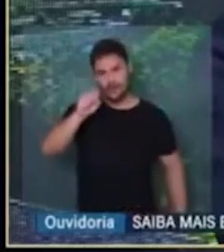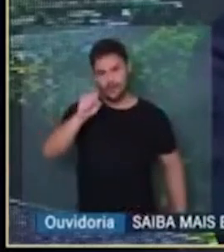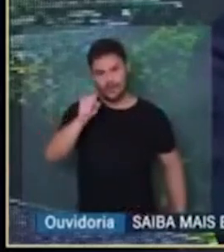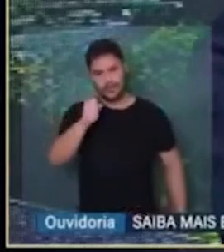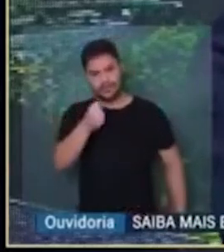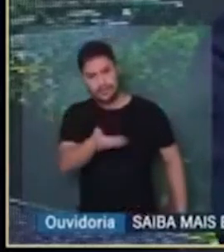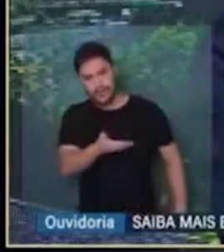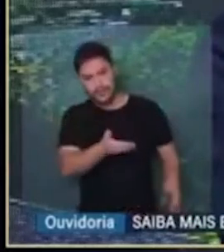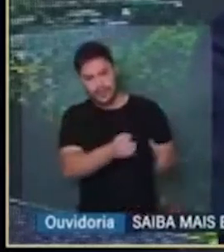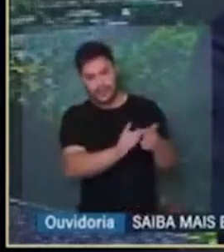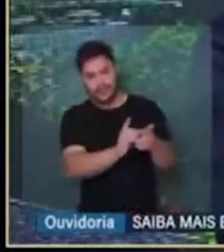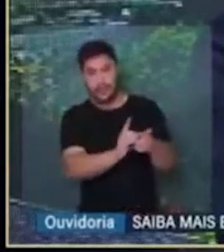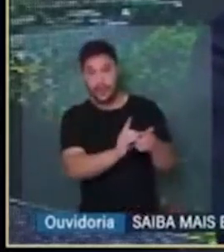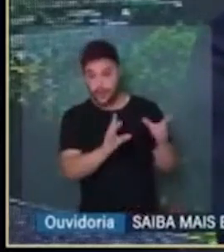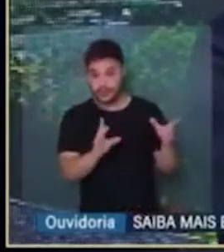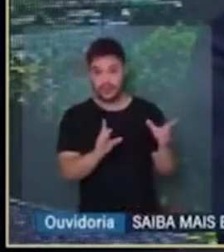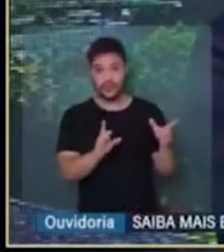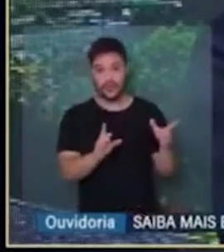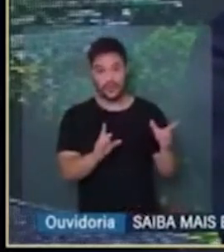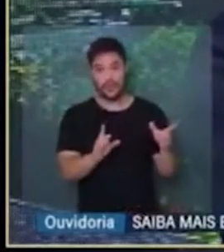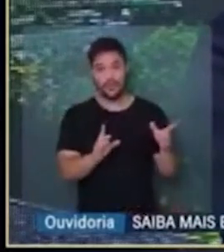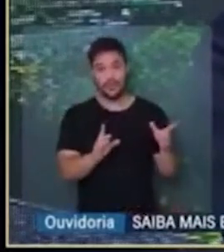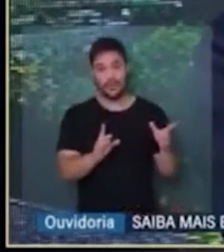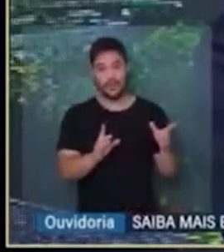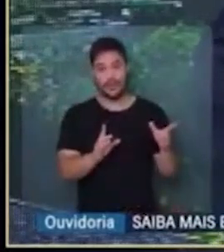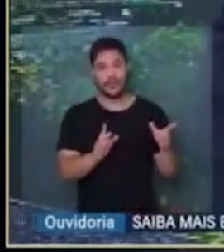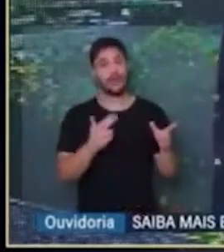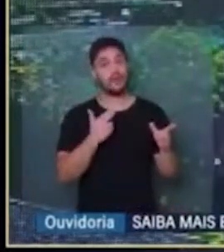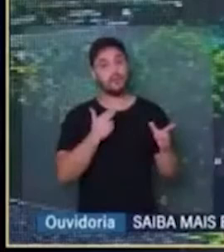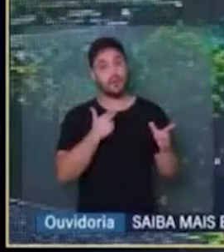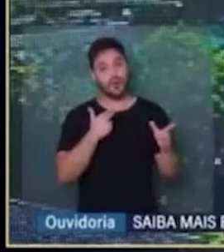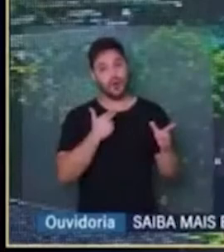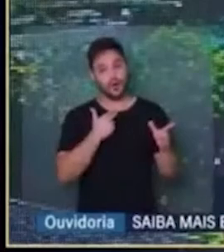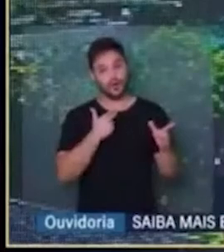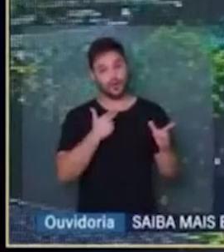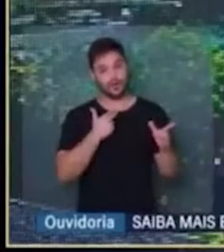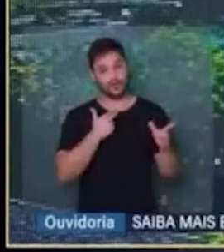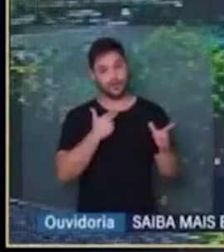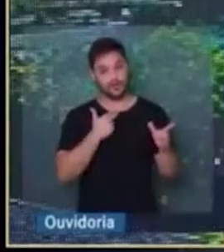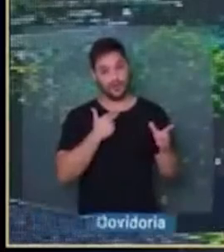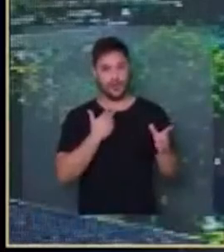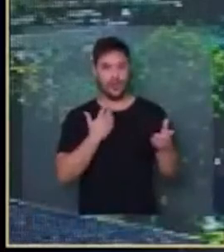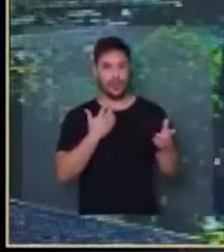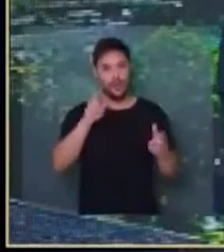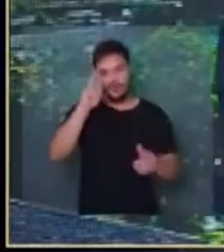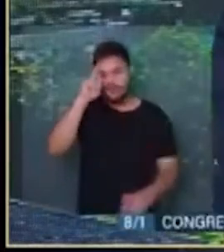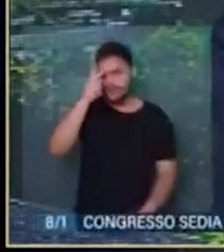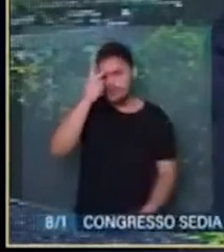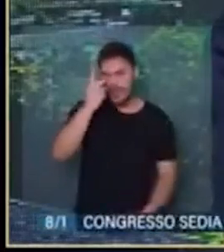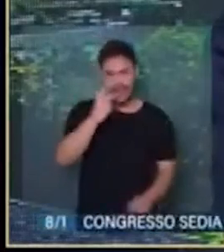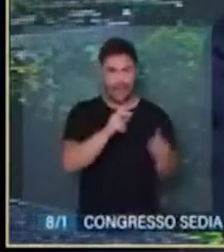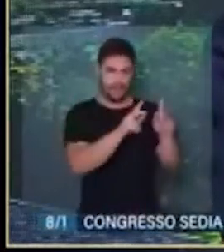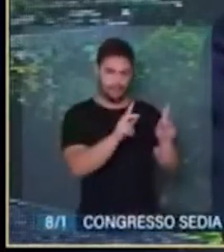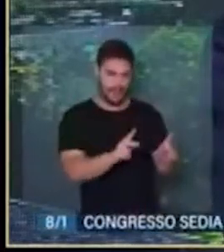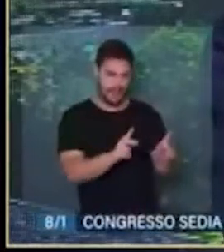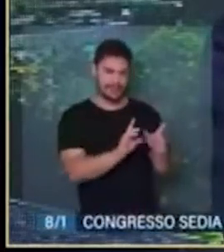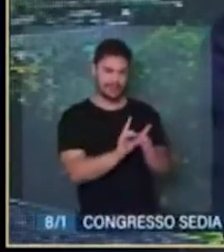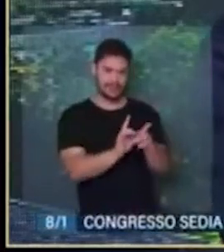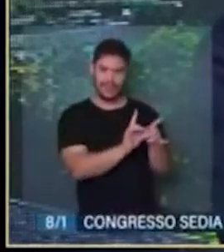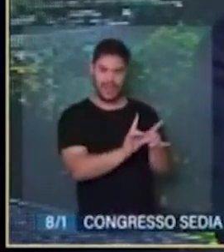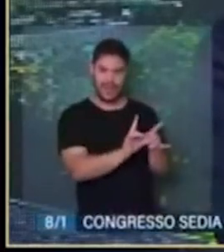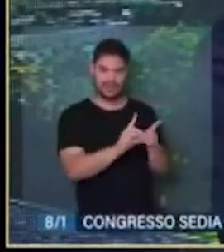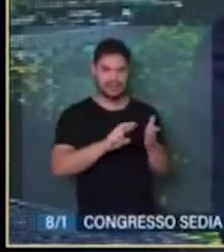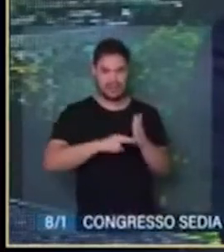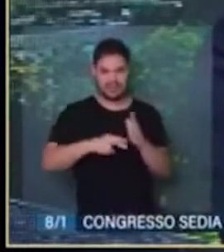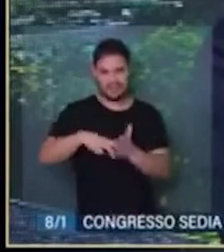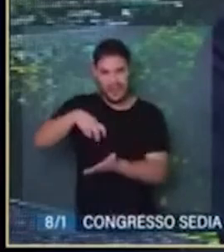Estado, mas ele concentrou o discurso na necessidade de regulamentar as chamadas Big Techs, de regulamentar esses